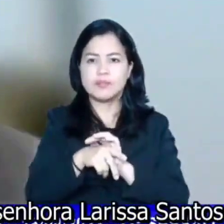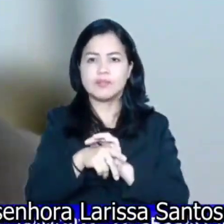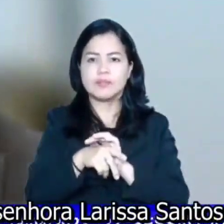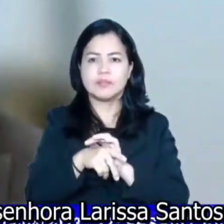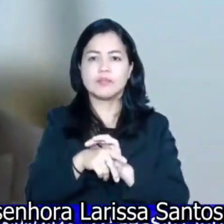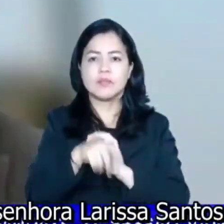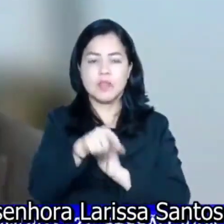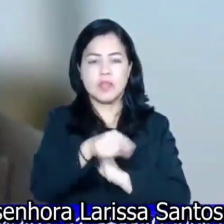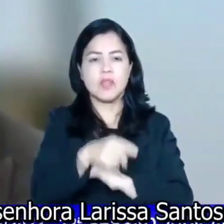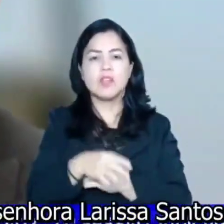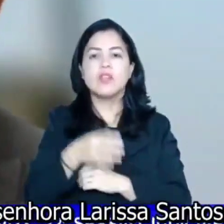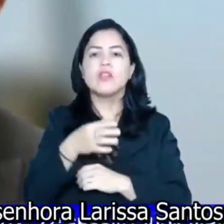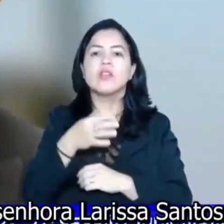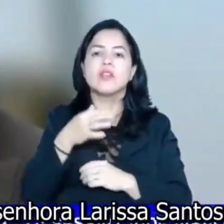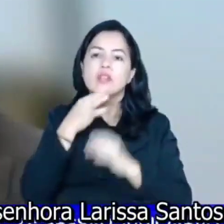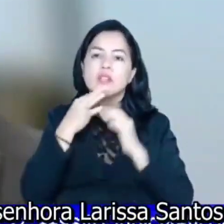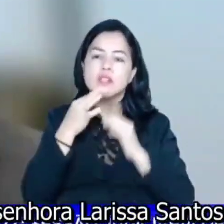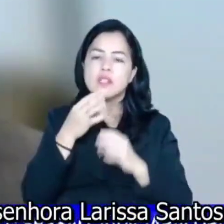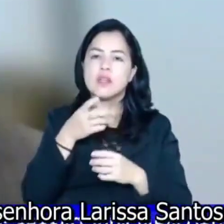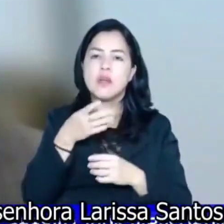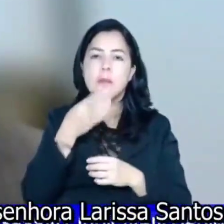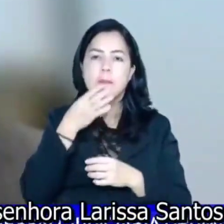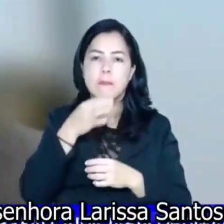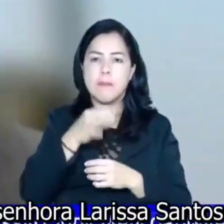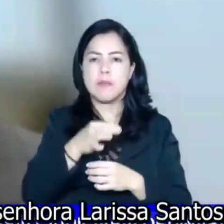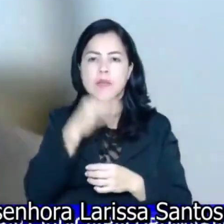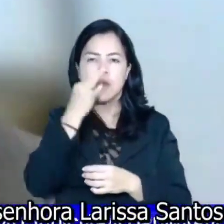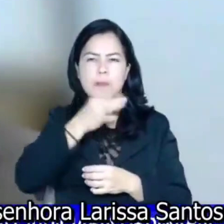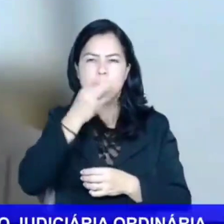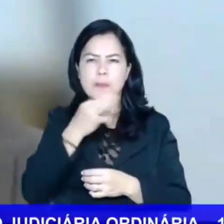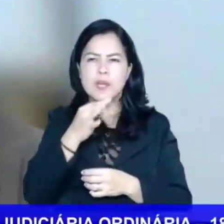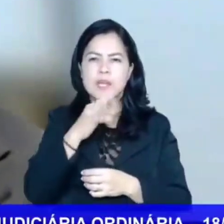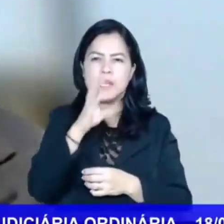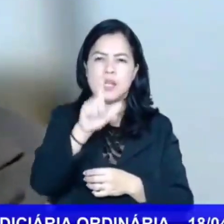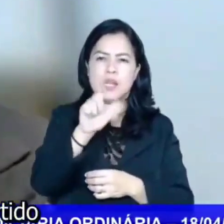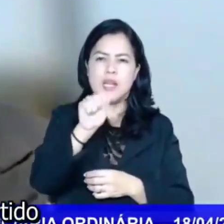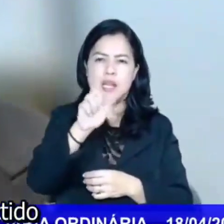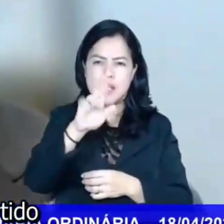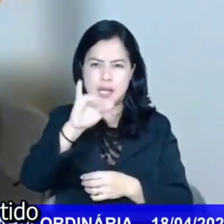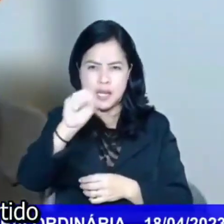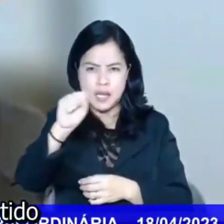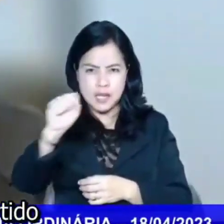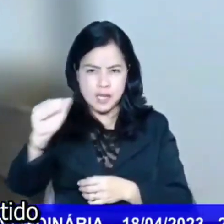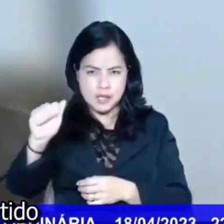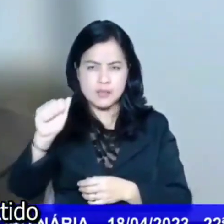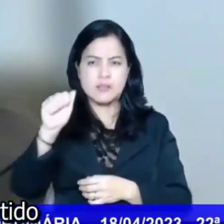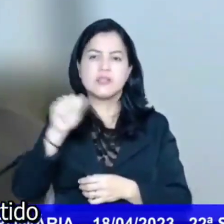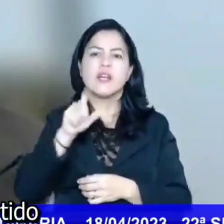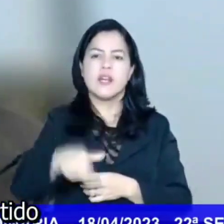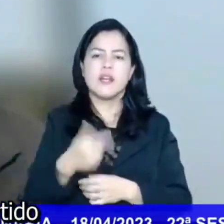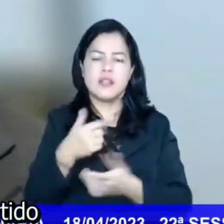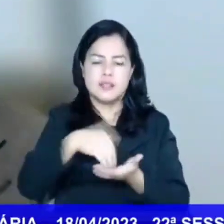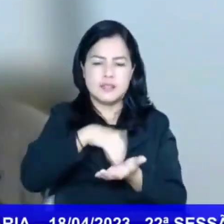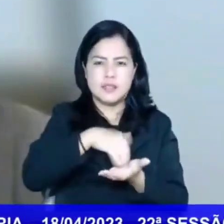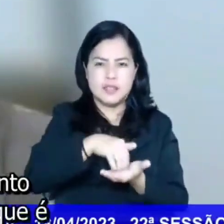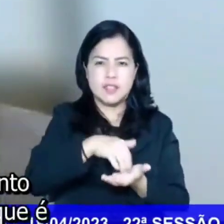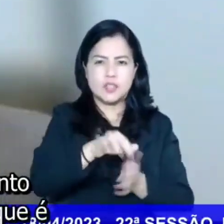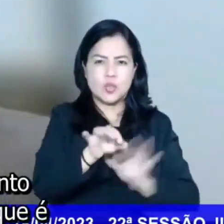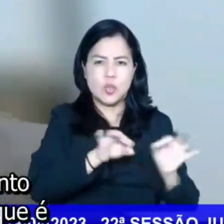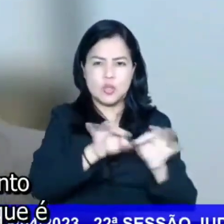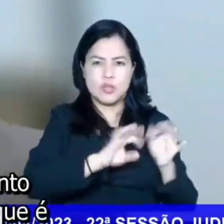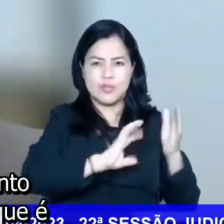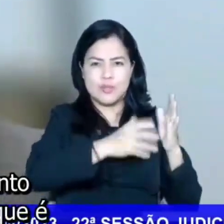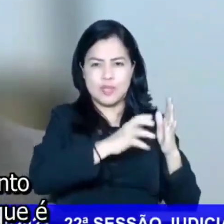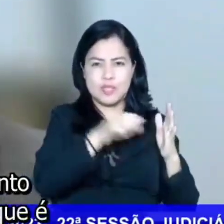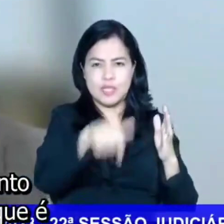a própria testemunha rolada pelo investigante, a senhora Larissa Santos, que é a secretária de organização do partido